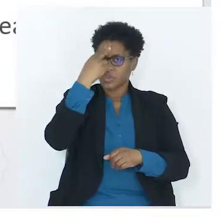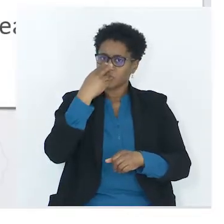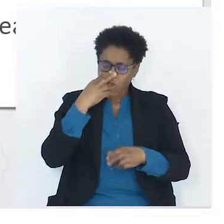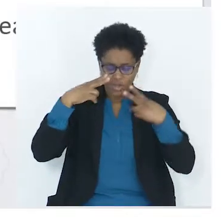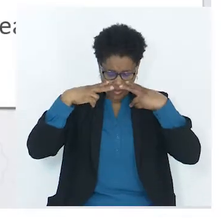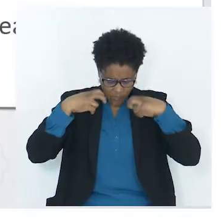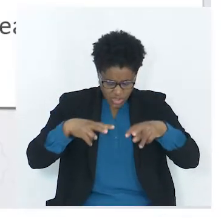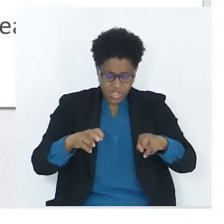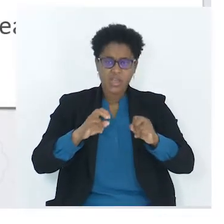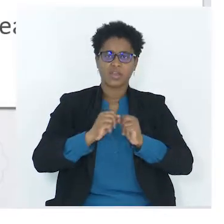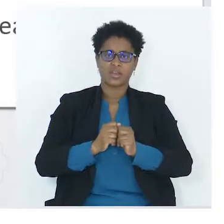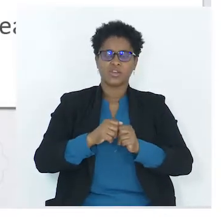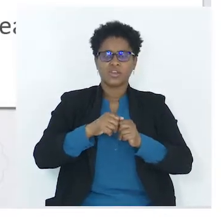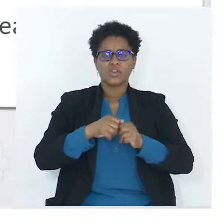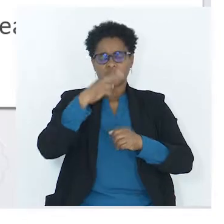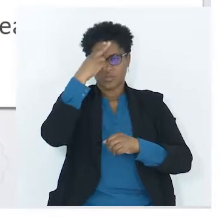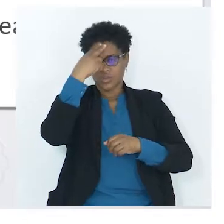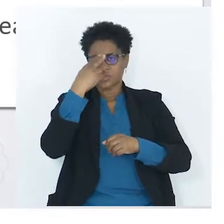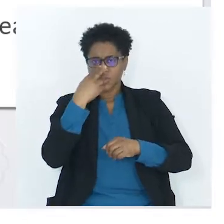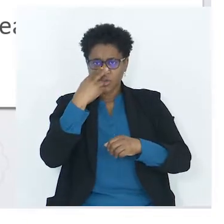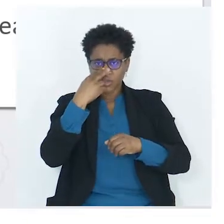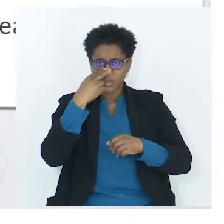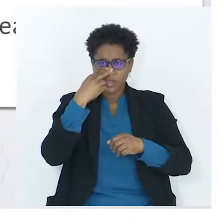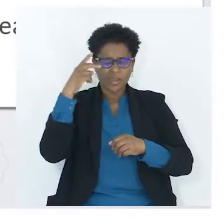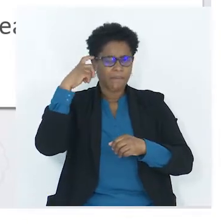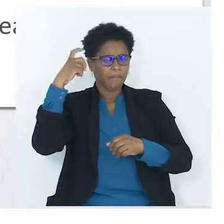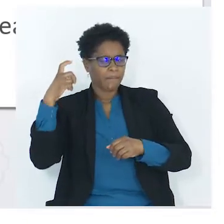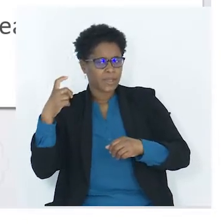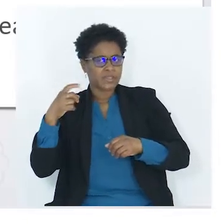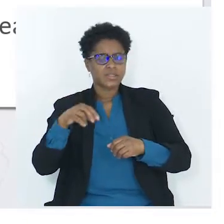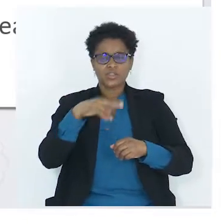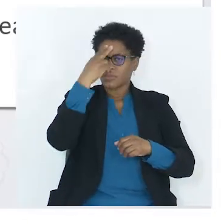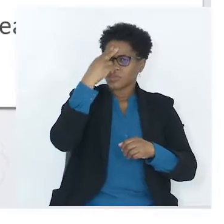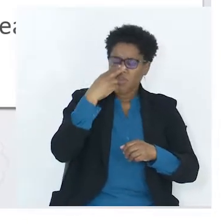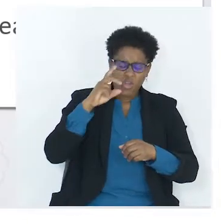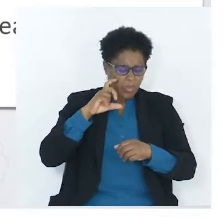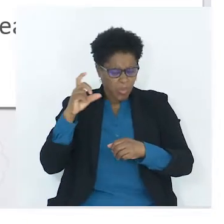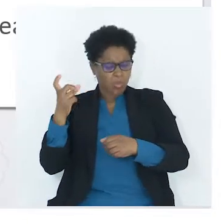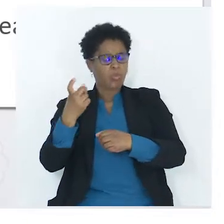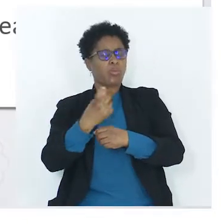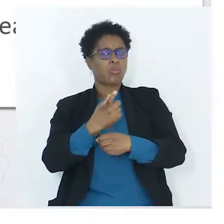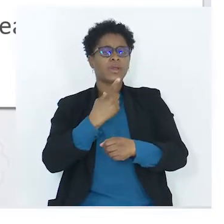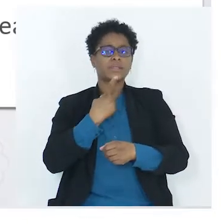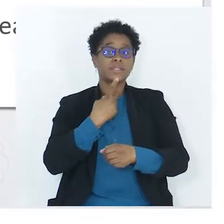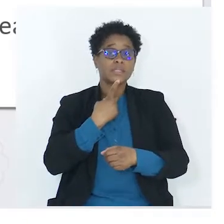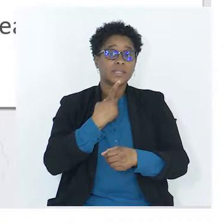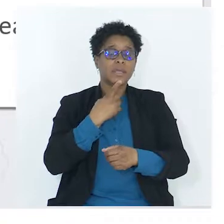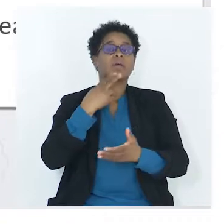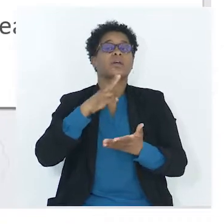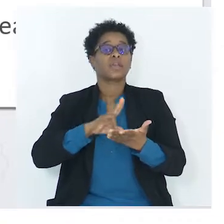Portanto, é uma história que investiga, uma história que reflete, uma história que procura